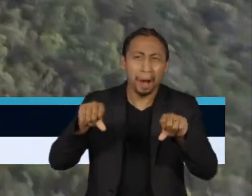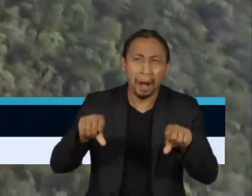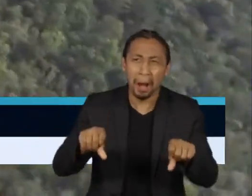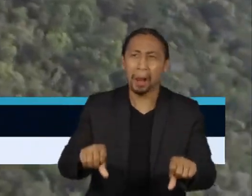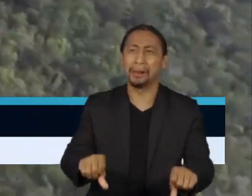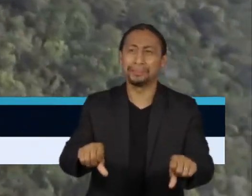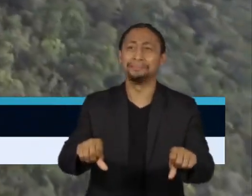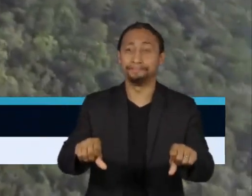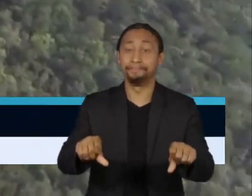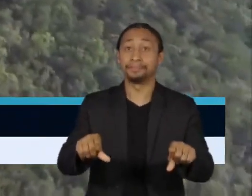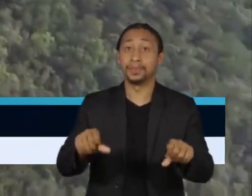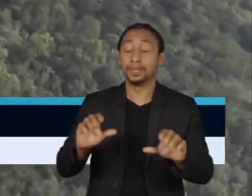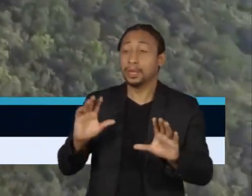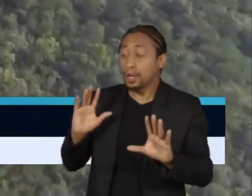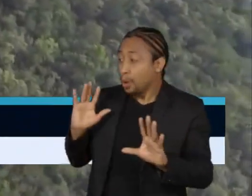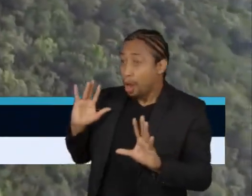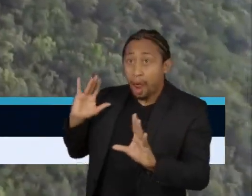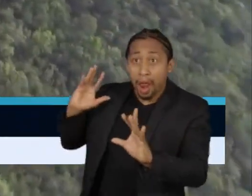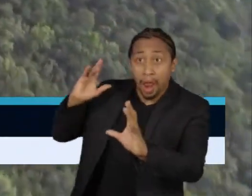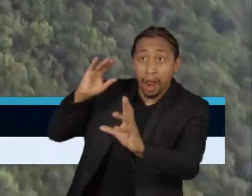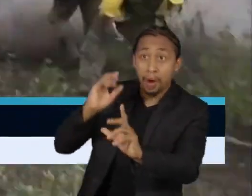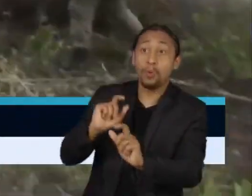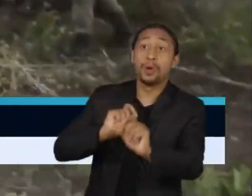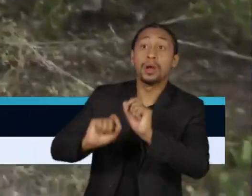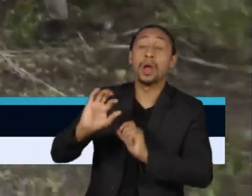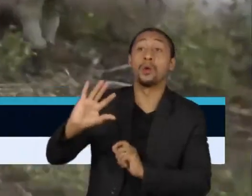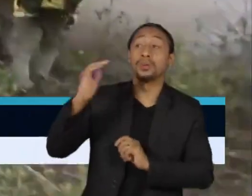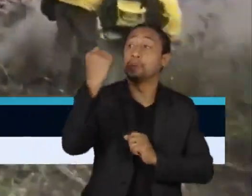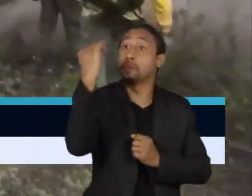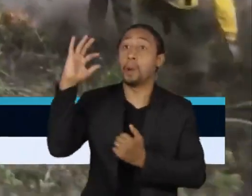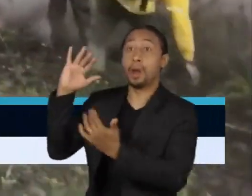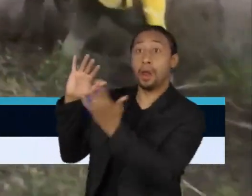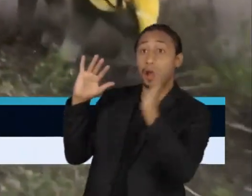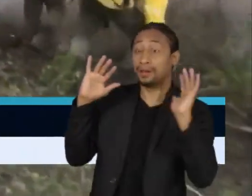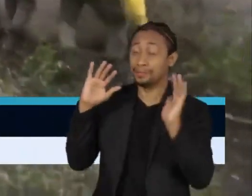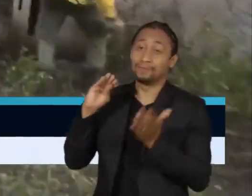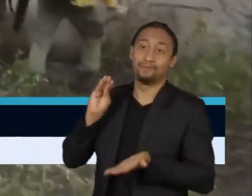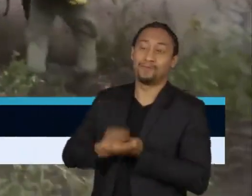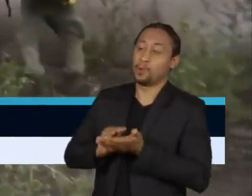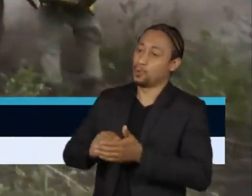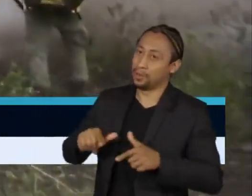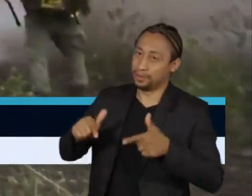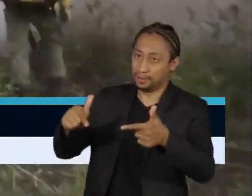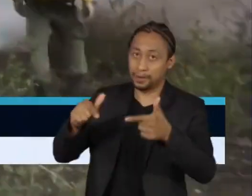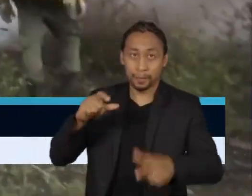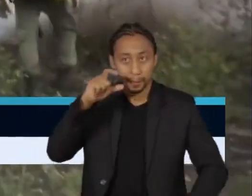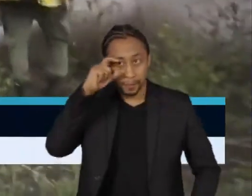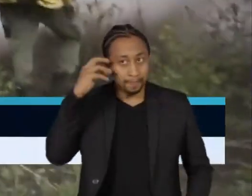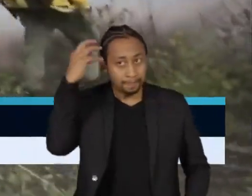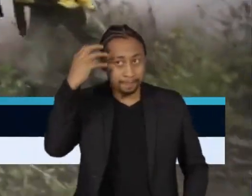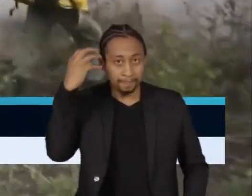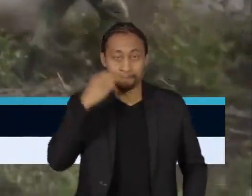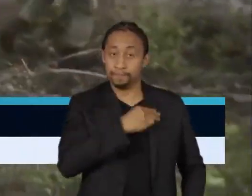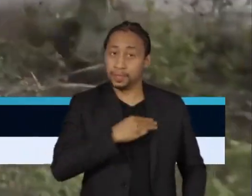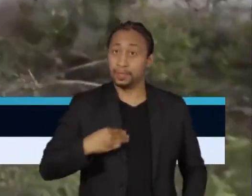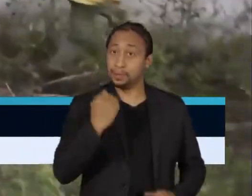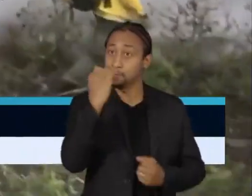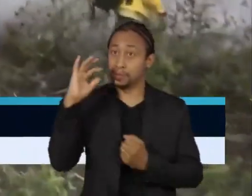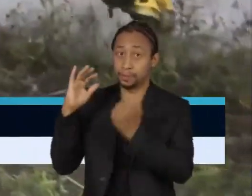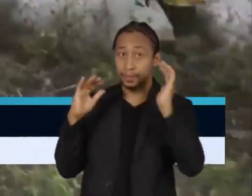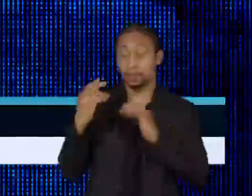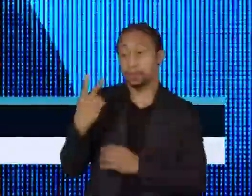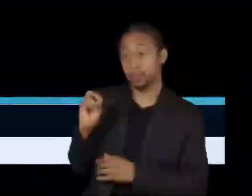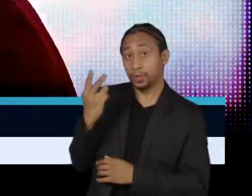O resumo da política ambiental, ou da falta dela, veio na frase do então ministro do Meio Ambiente, Ricardo Salles, ainda